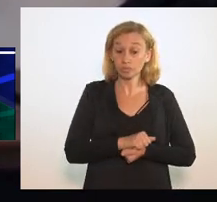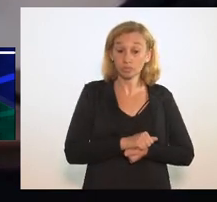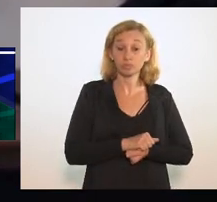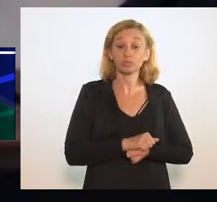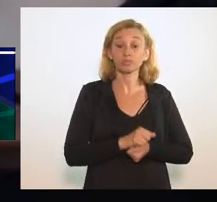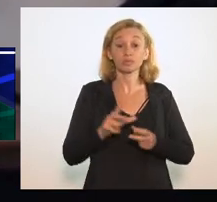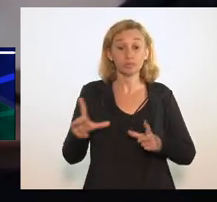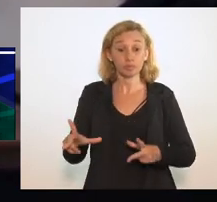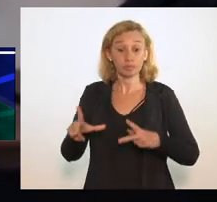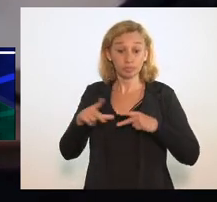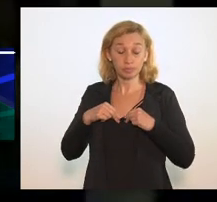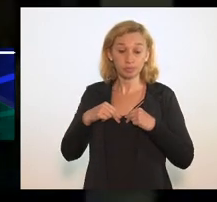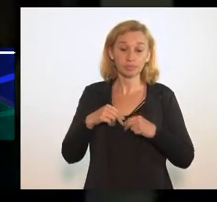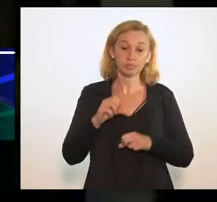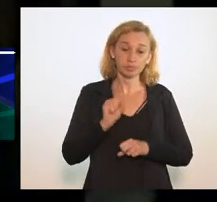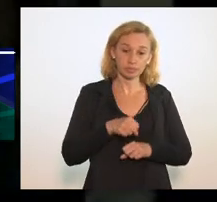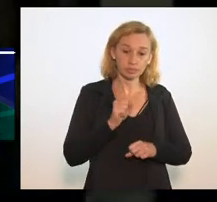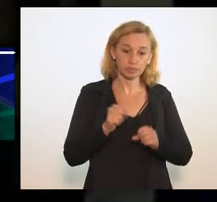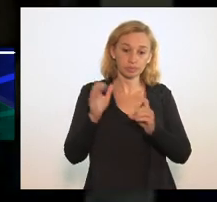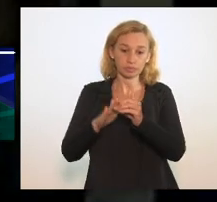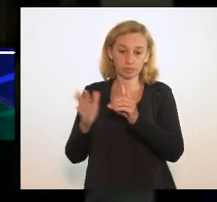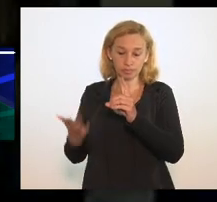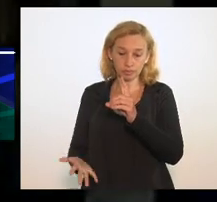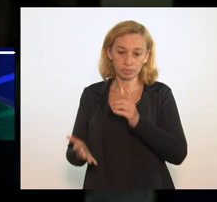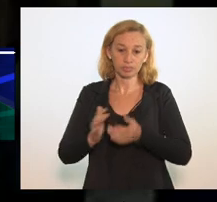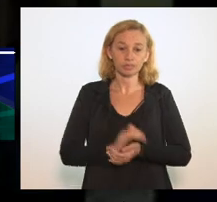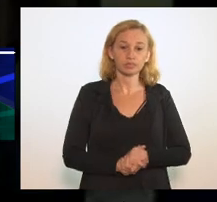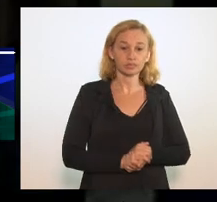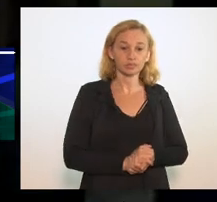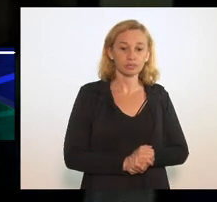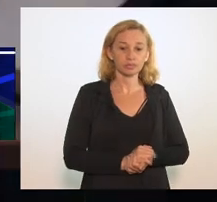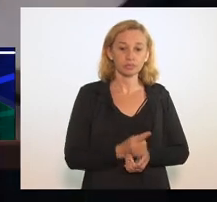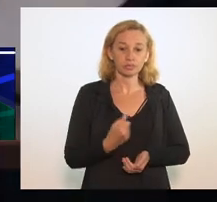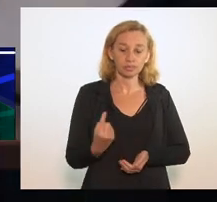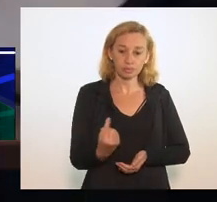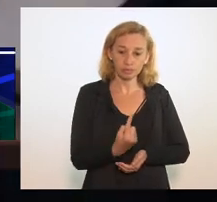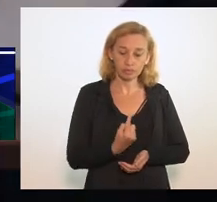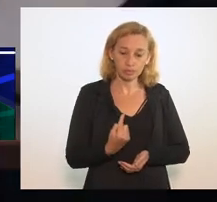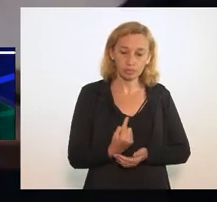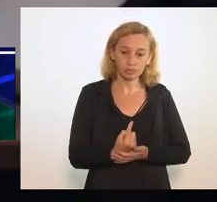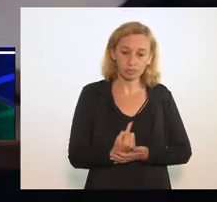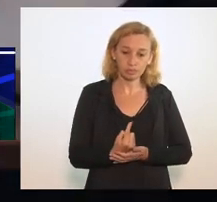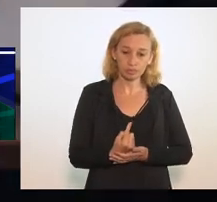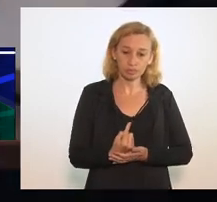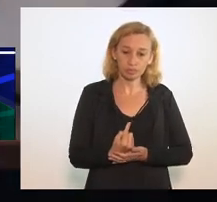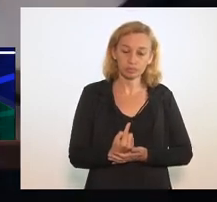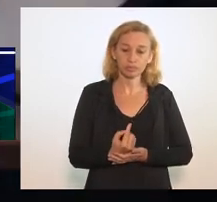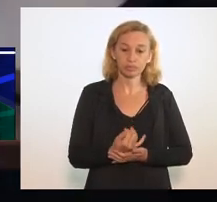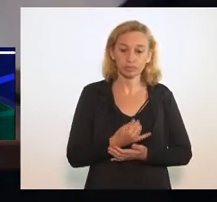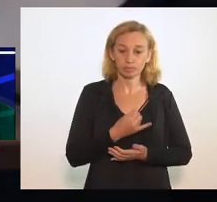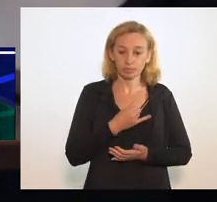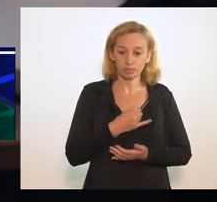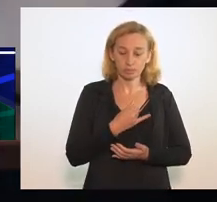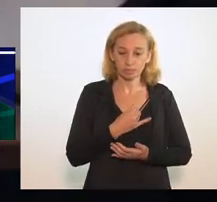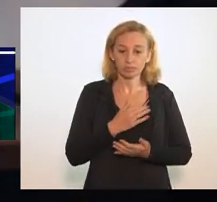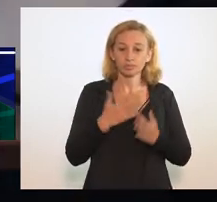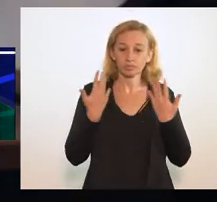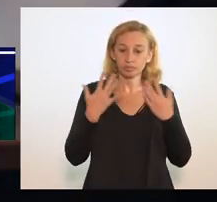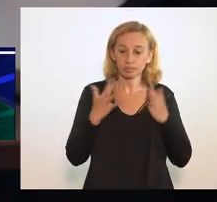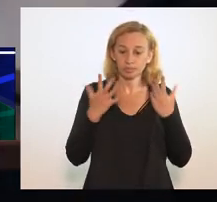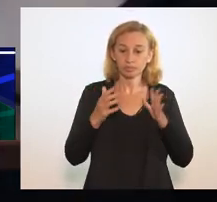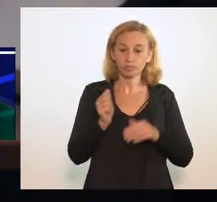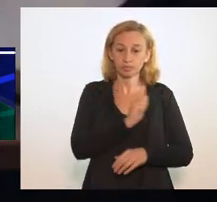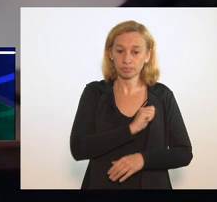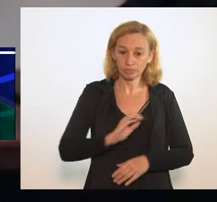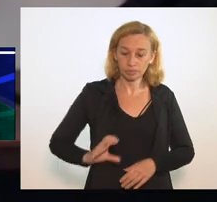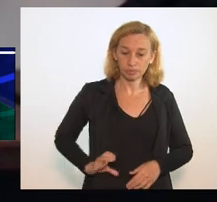merecia essa homenagem. E, por sua vez, o nosso Edson Arantes Nascimento, nosso Rei Pelé, também merecia. Parabéns, André